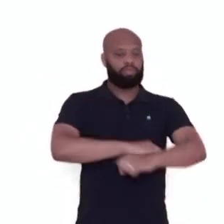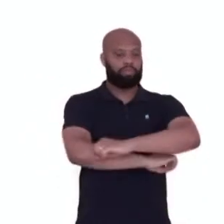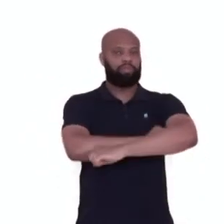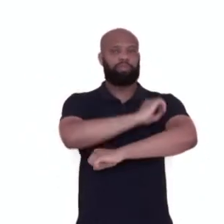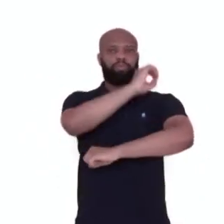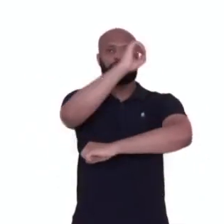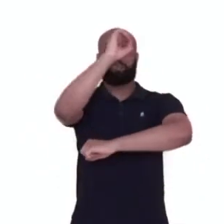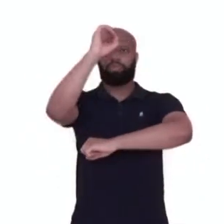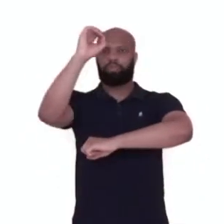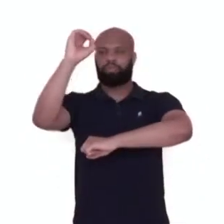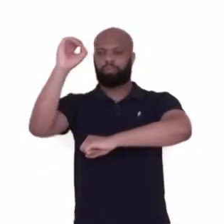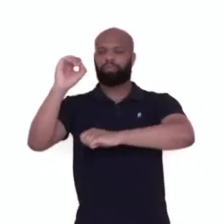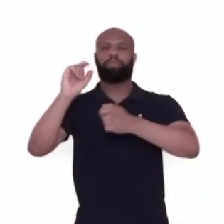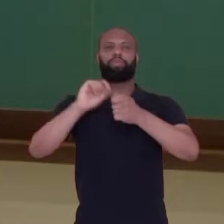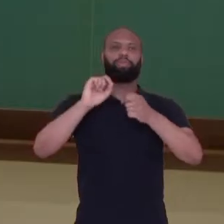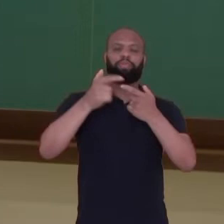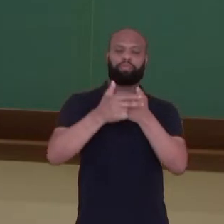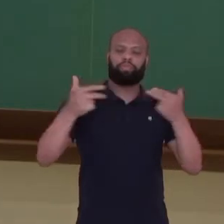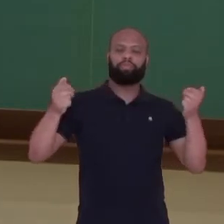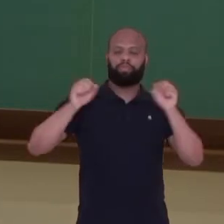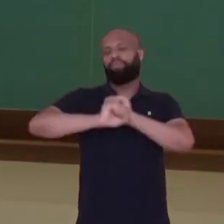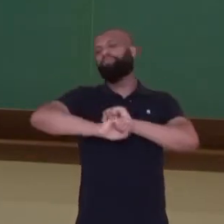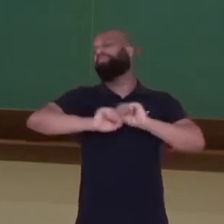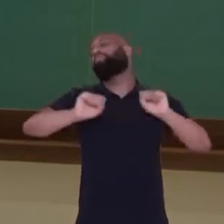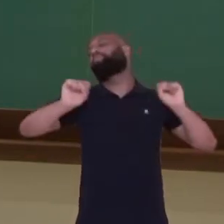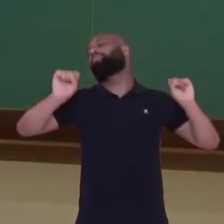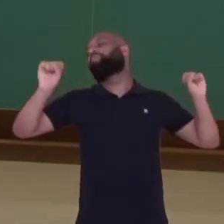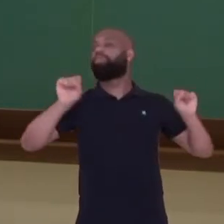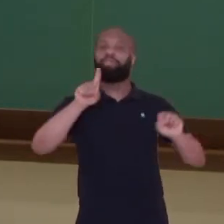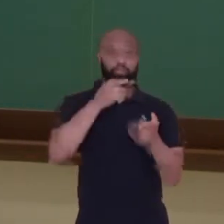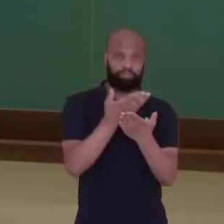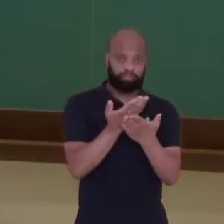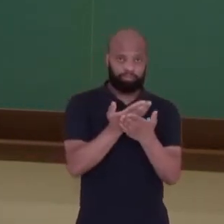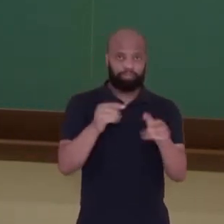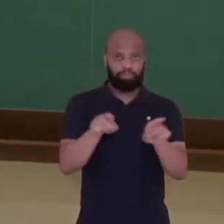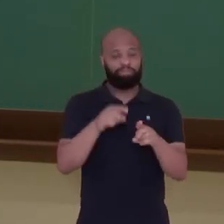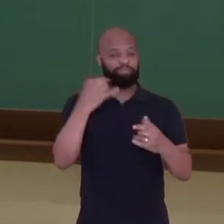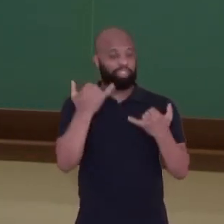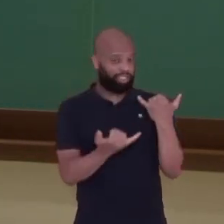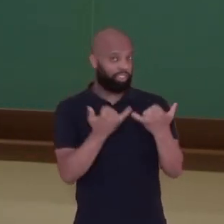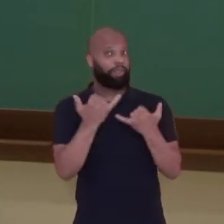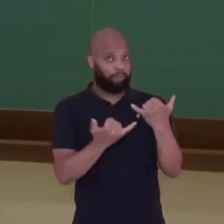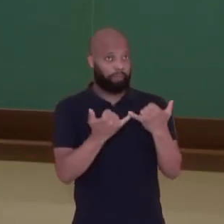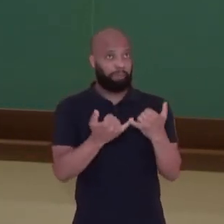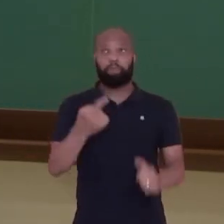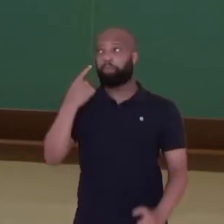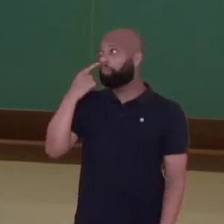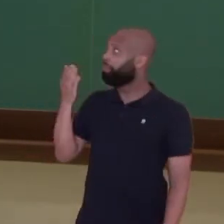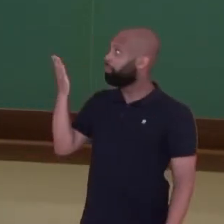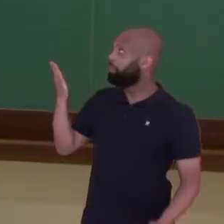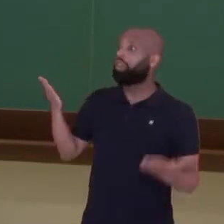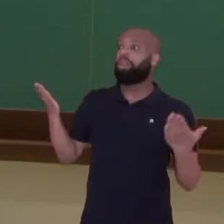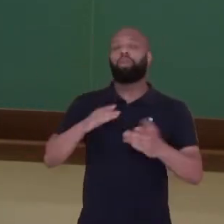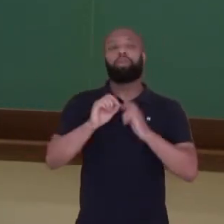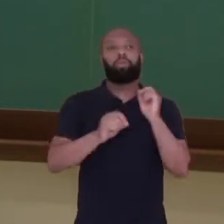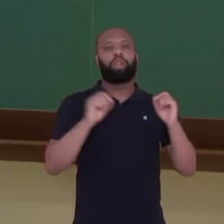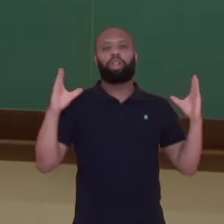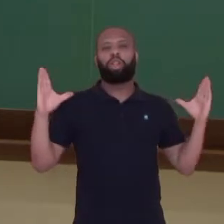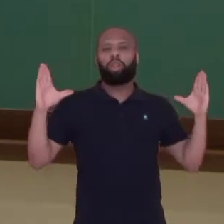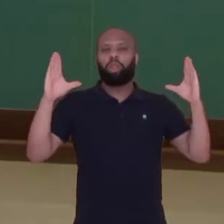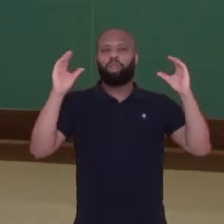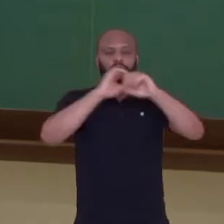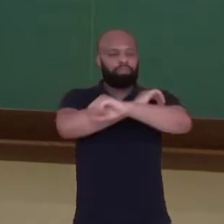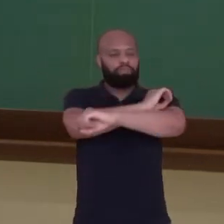você faz as atividades, você acorda, você estuda, você brinca. Repare que